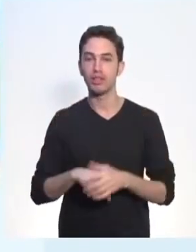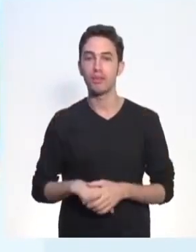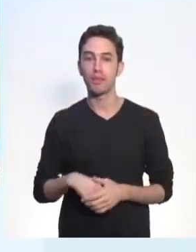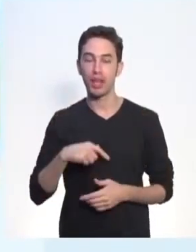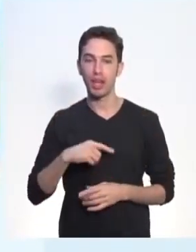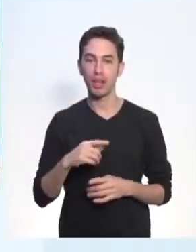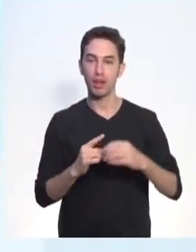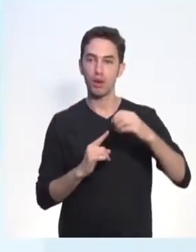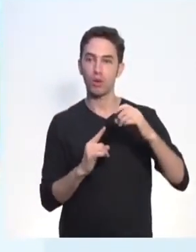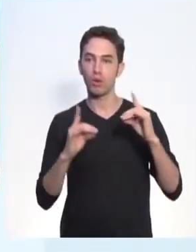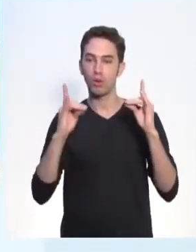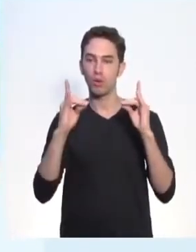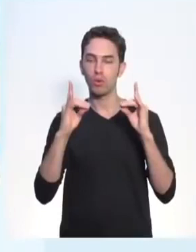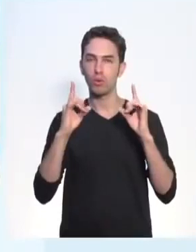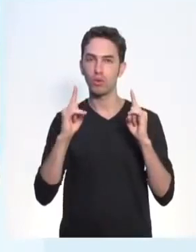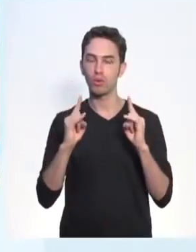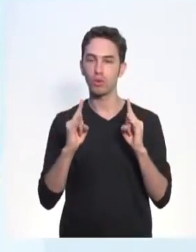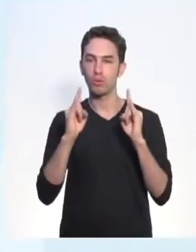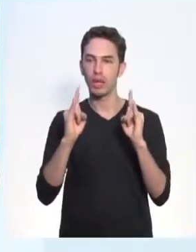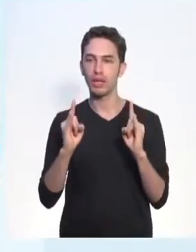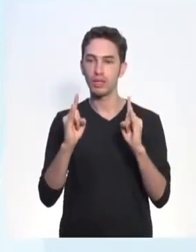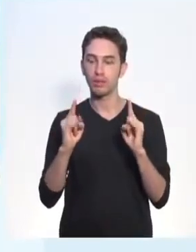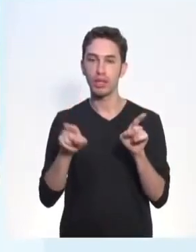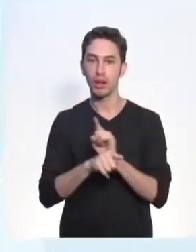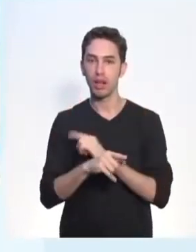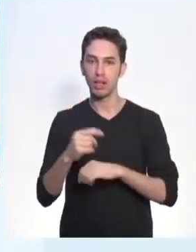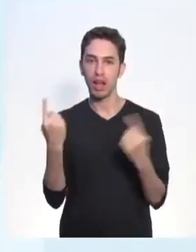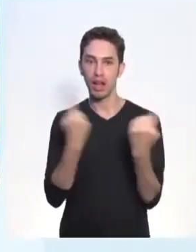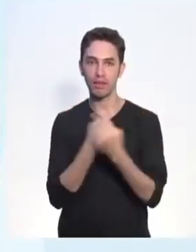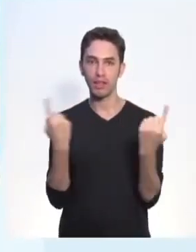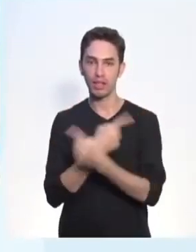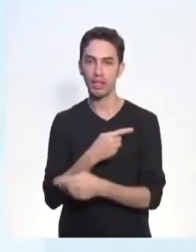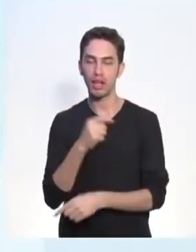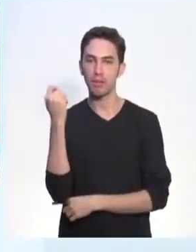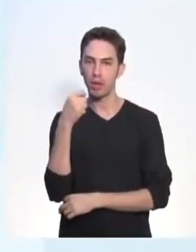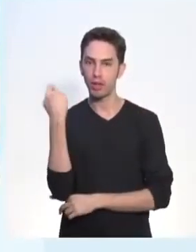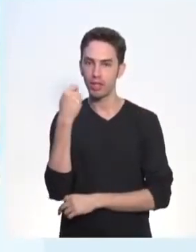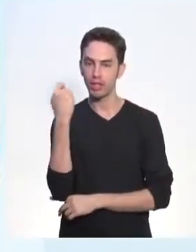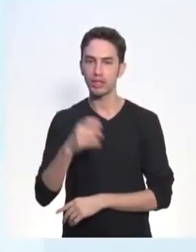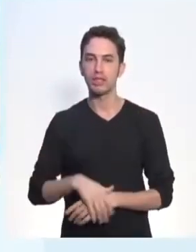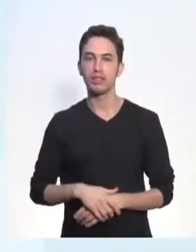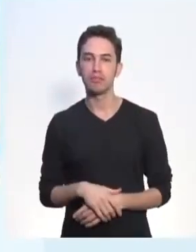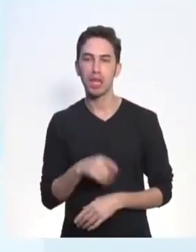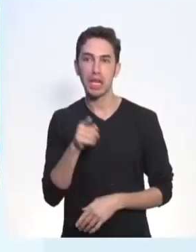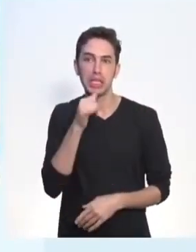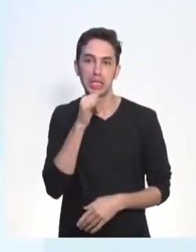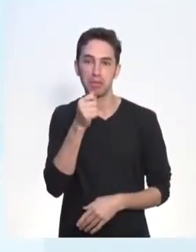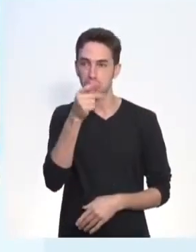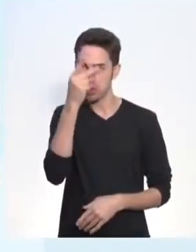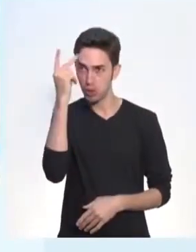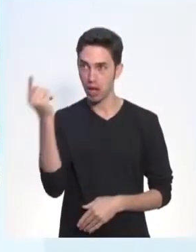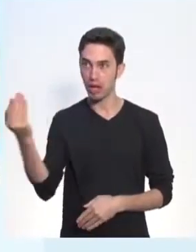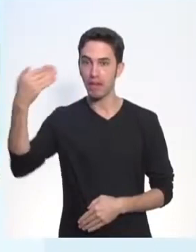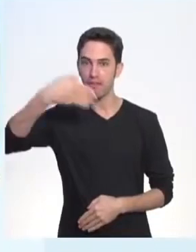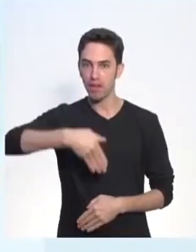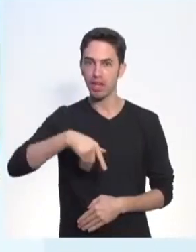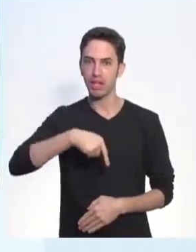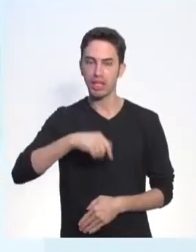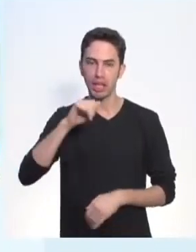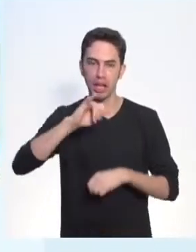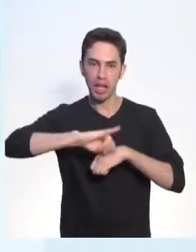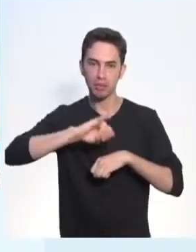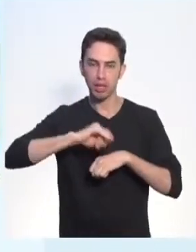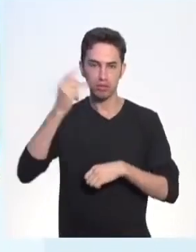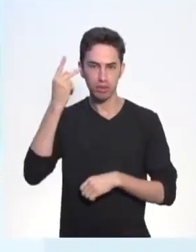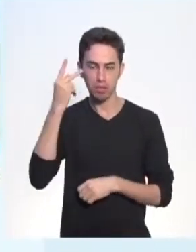na Avenida Paulista. Acho que para quem não veio para cá nenhuma vez, né? Eu fiz